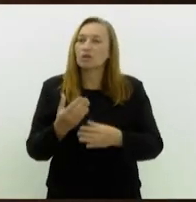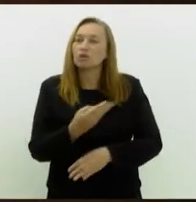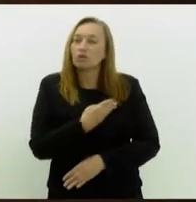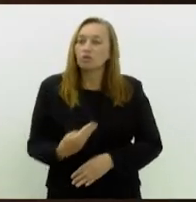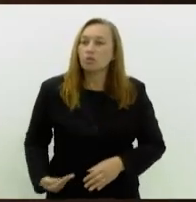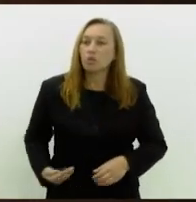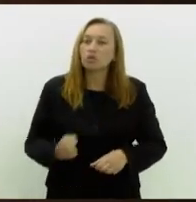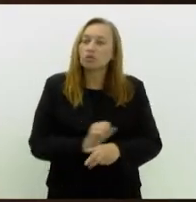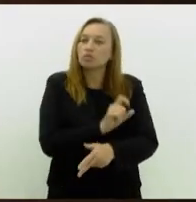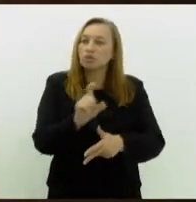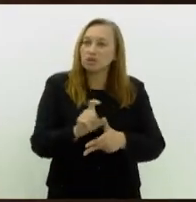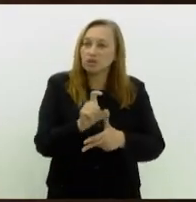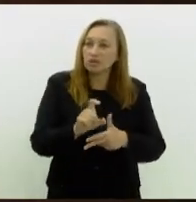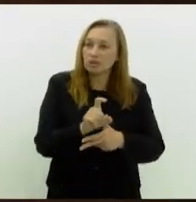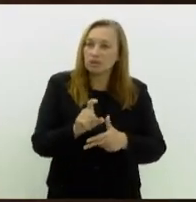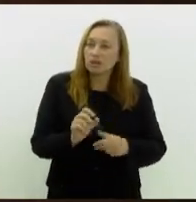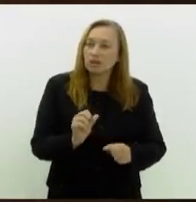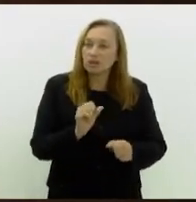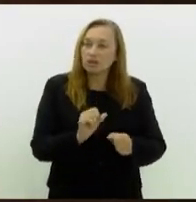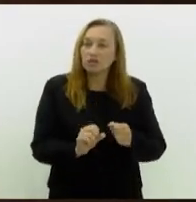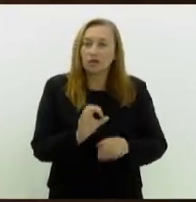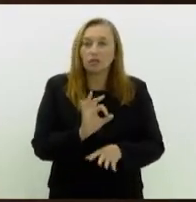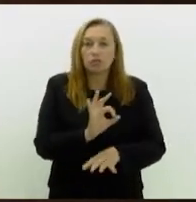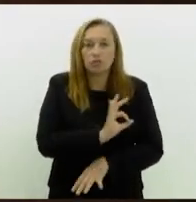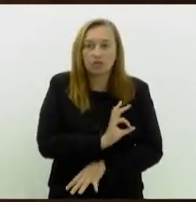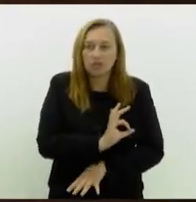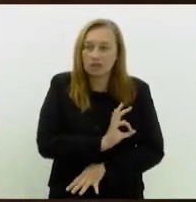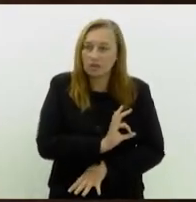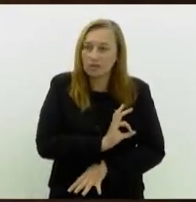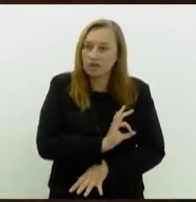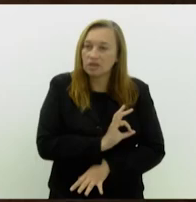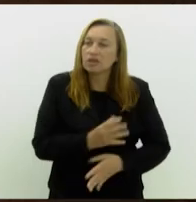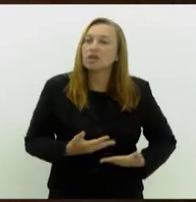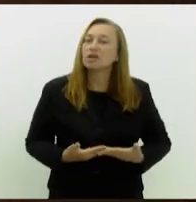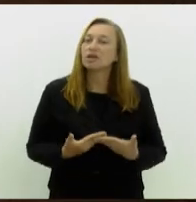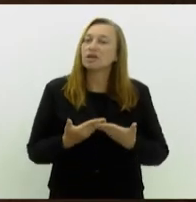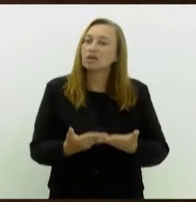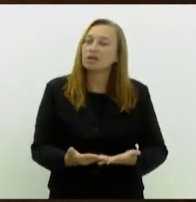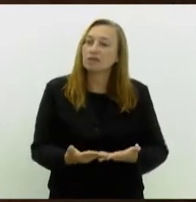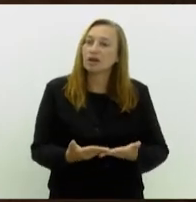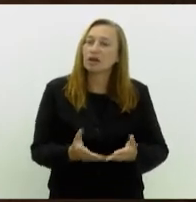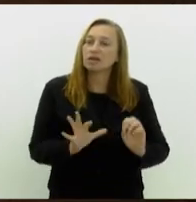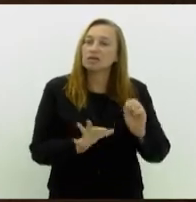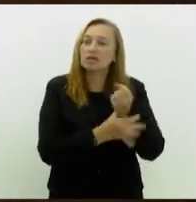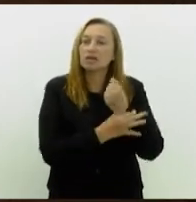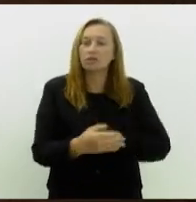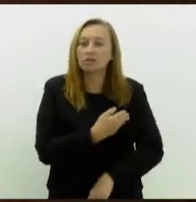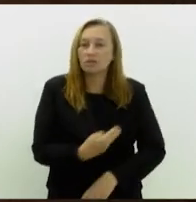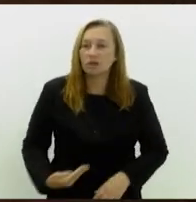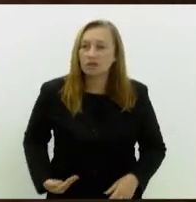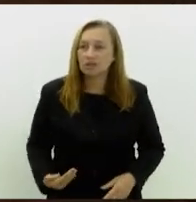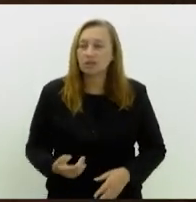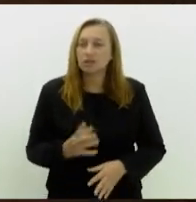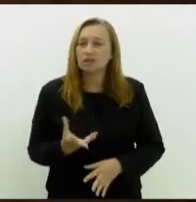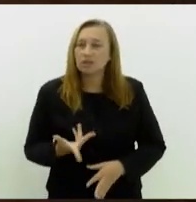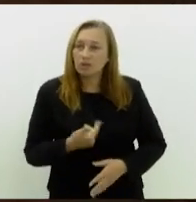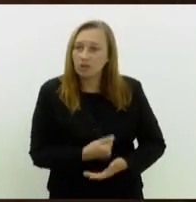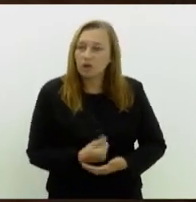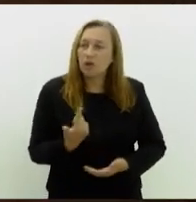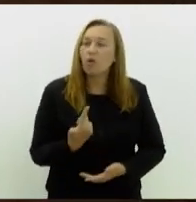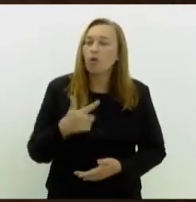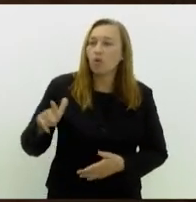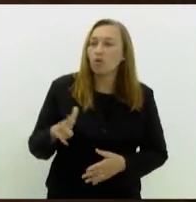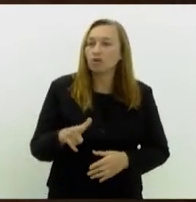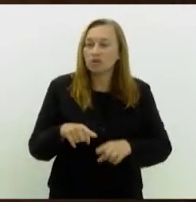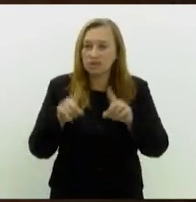Poder Executivo que faz o policiamento ostensivo e que entreg e garante segurança de qualidade não é outro servidor